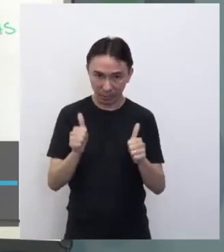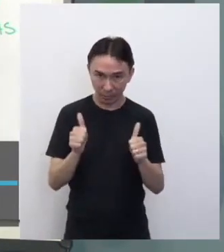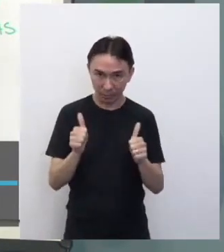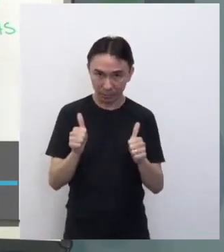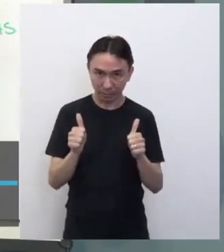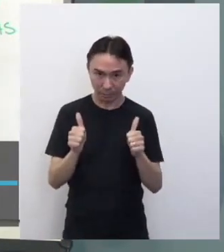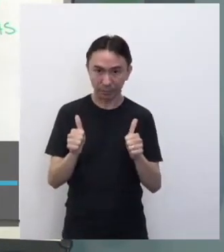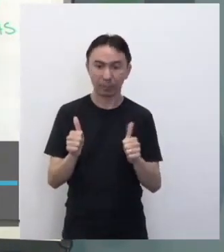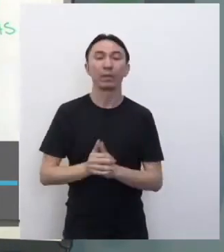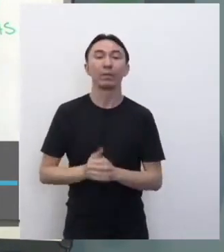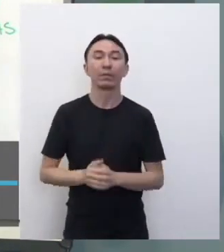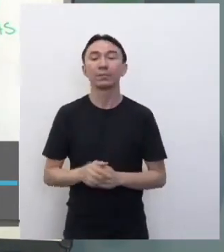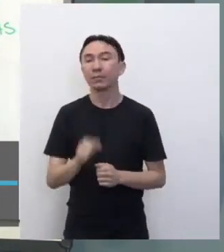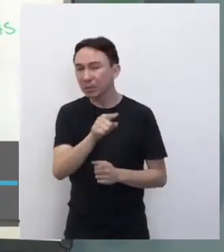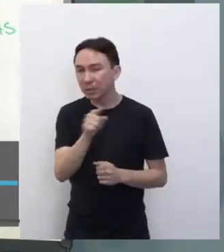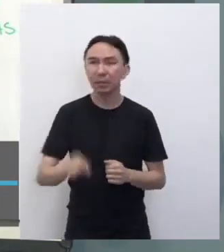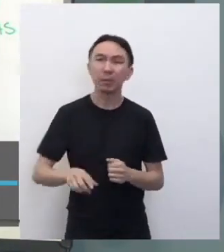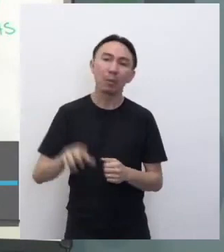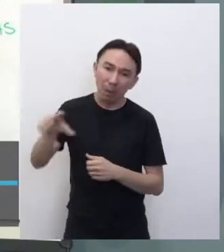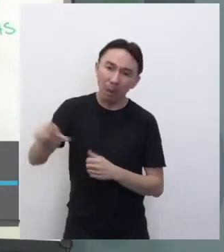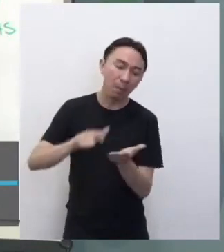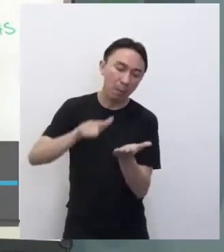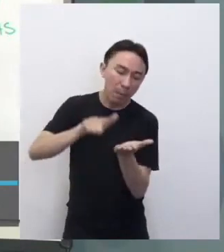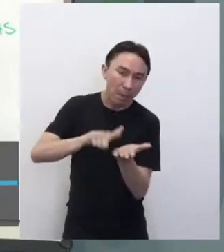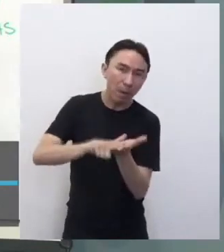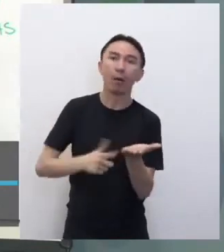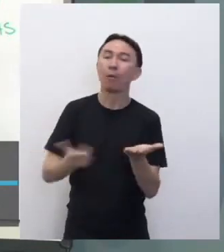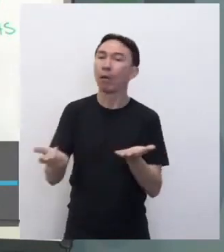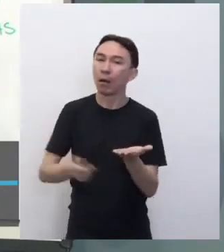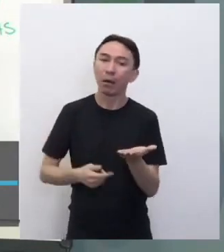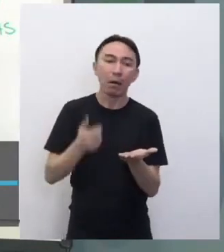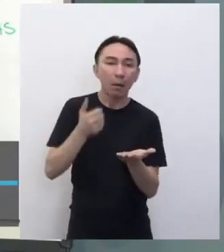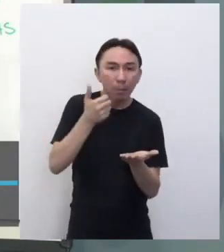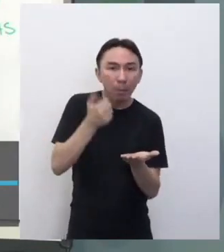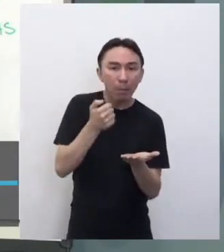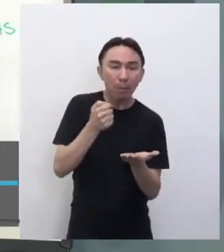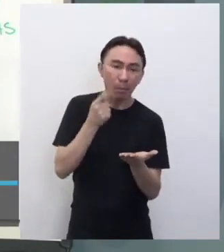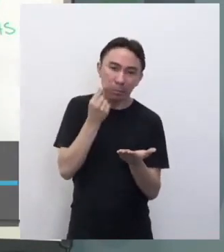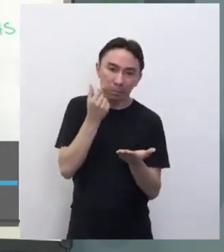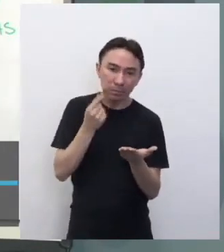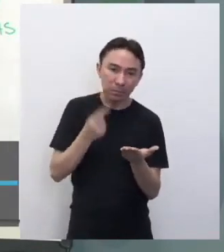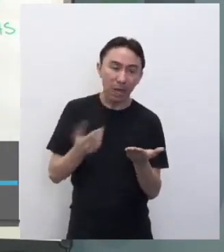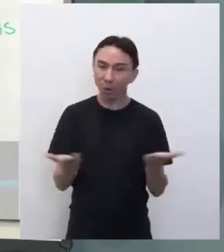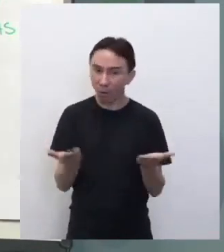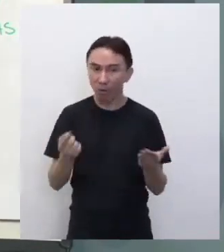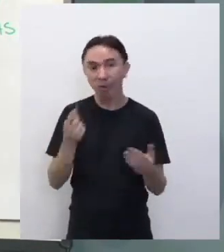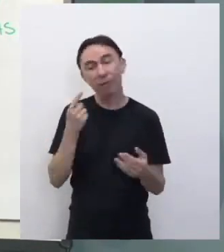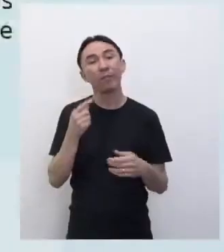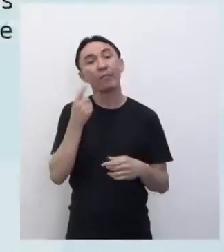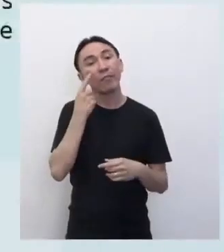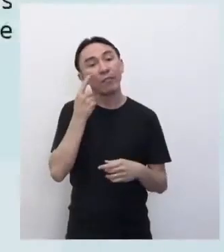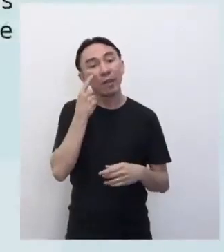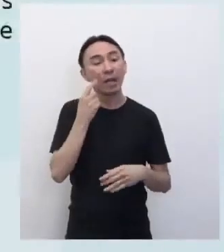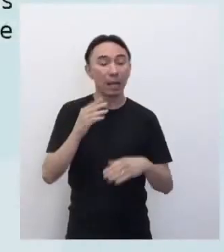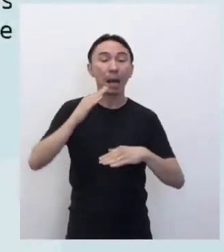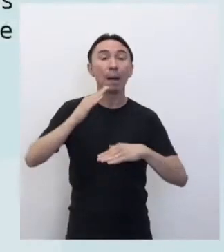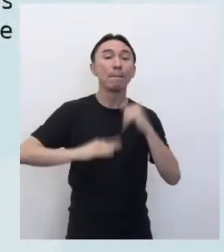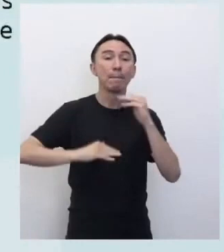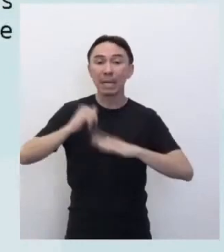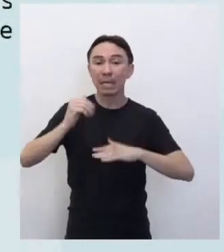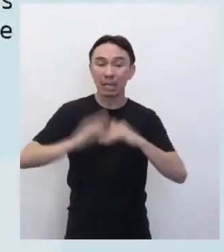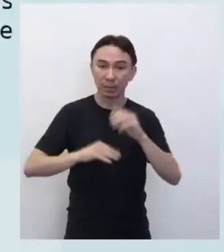ok? Então, enquanto vocês pegam lá o caderno, caneta, vamos lá falar da habilidade da aula. Ed, você pode ler para a gente, por favor?